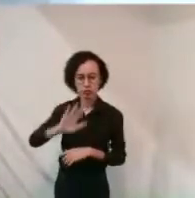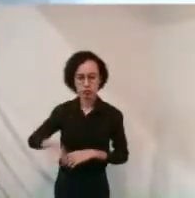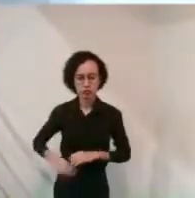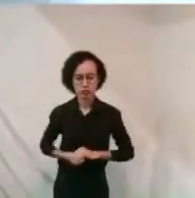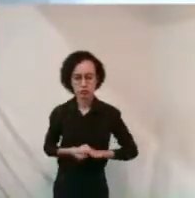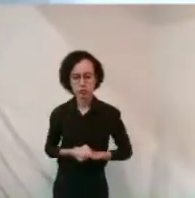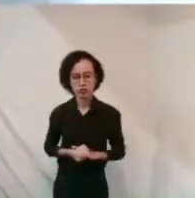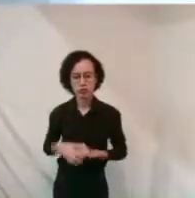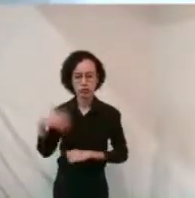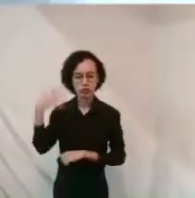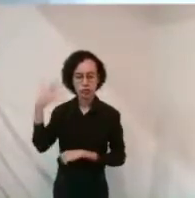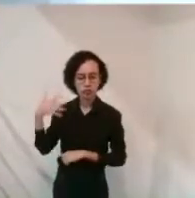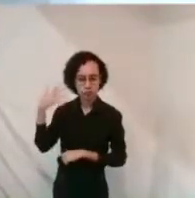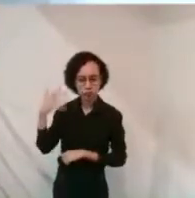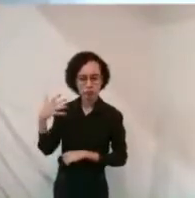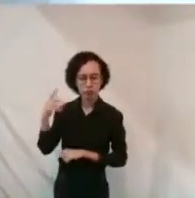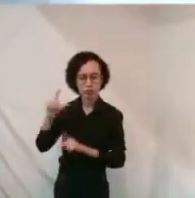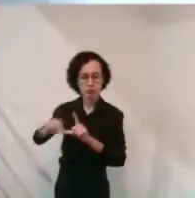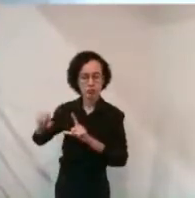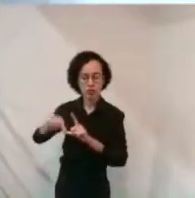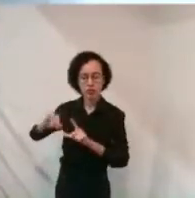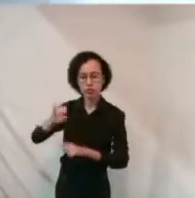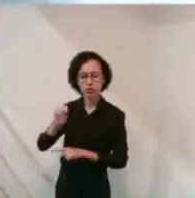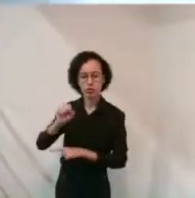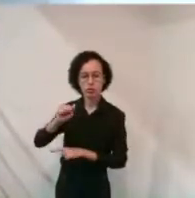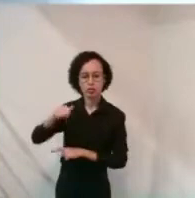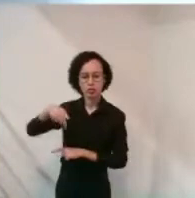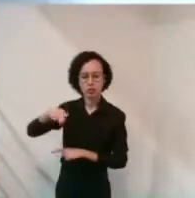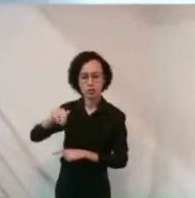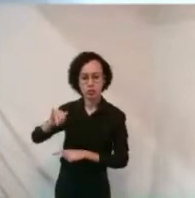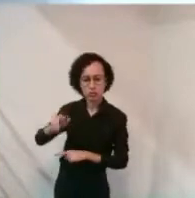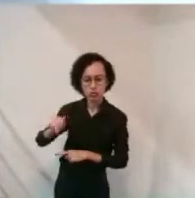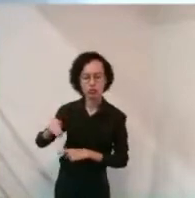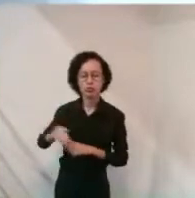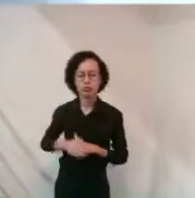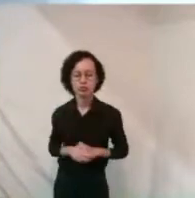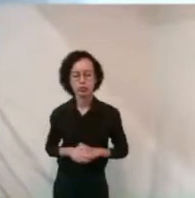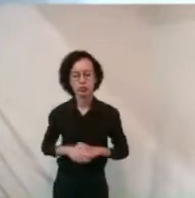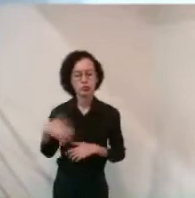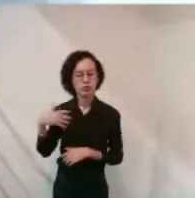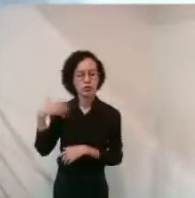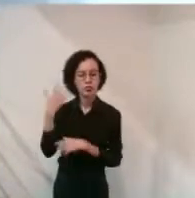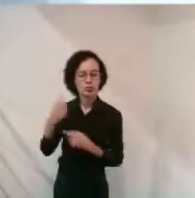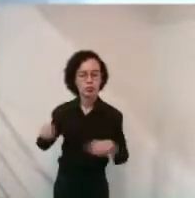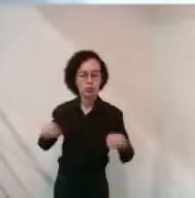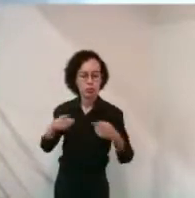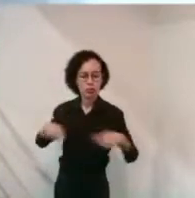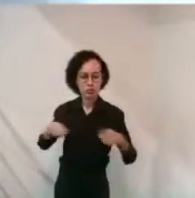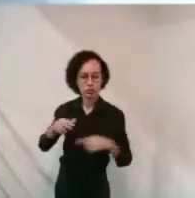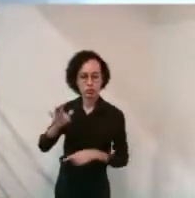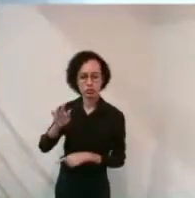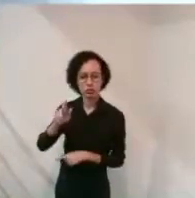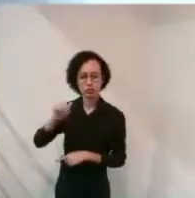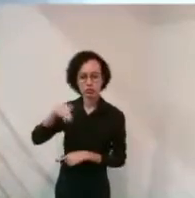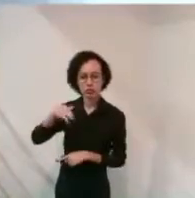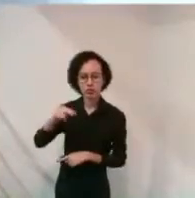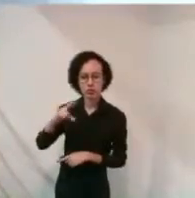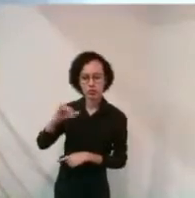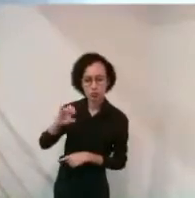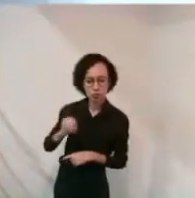do Brasil, que tem letra de Joaquim Osório, Duque Estrada, e música de Francisco Manuel da Silva.